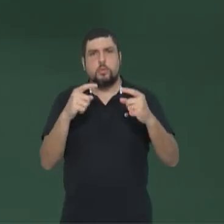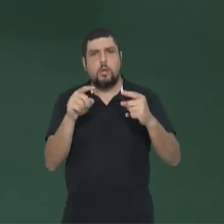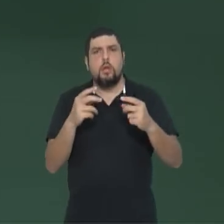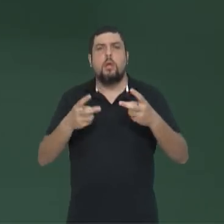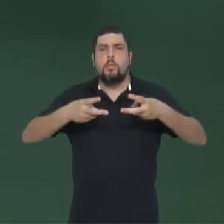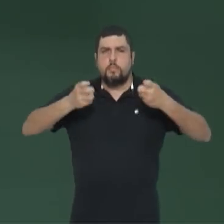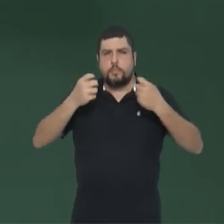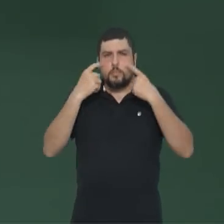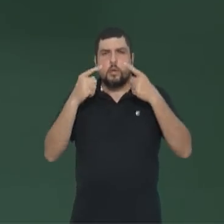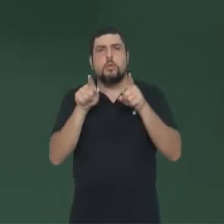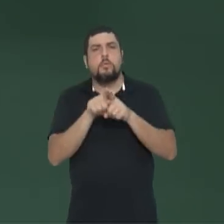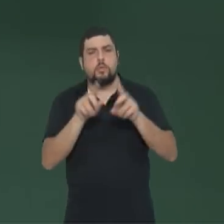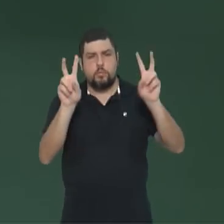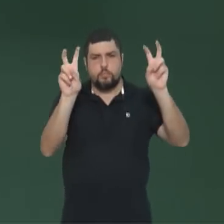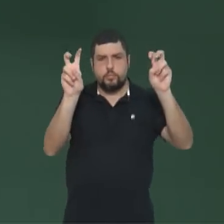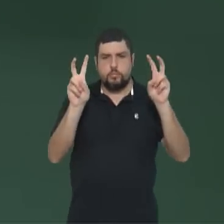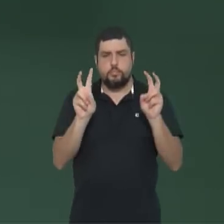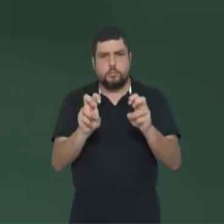auxiliar, né, então ele é